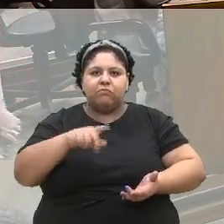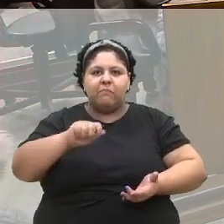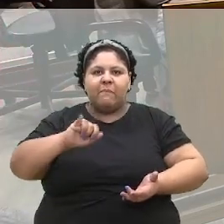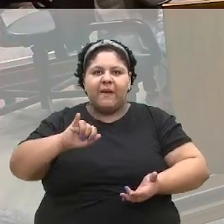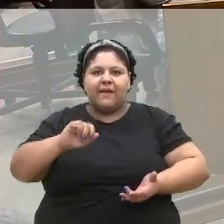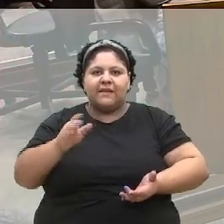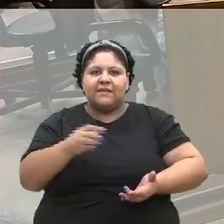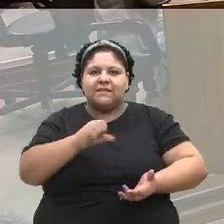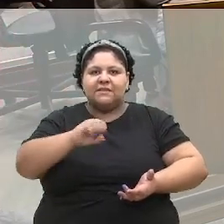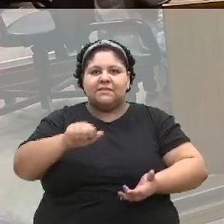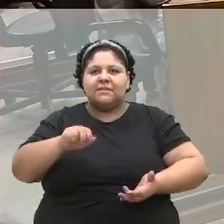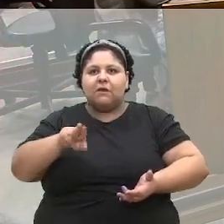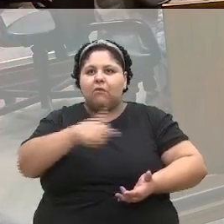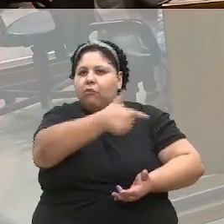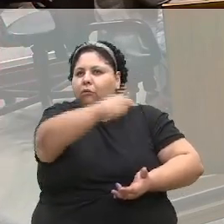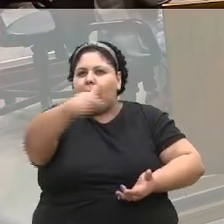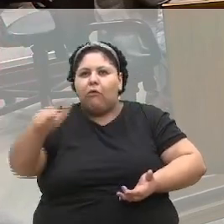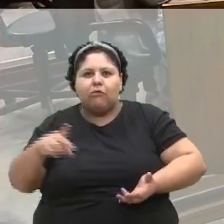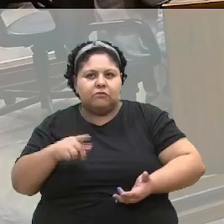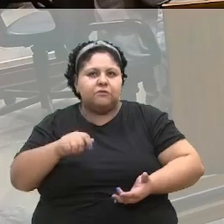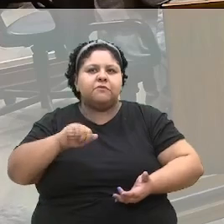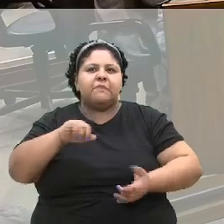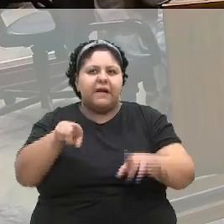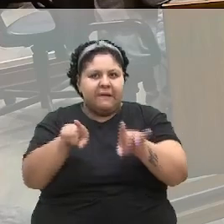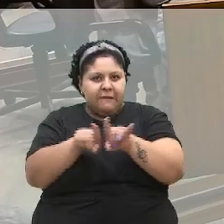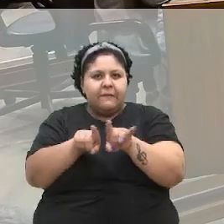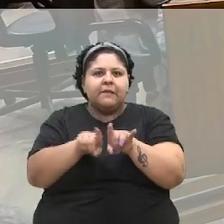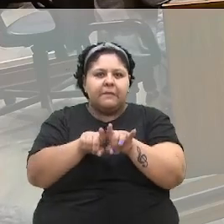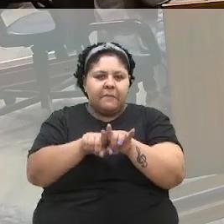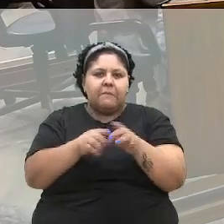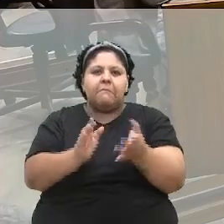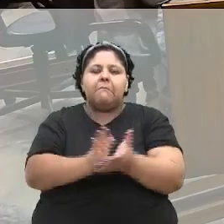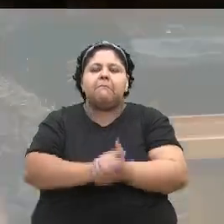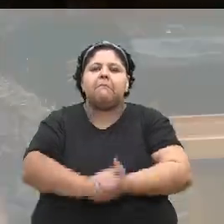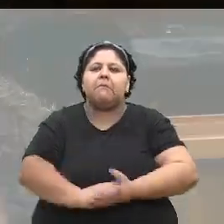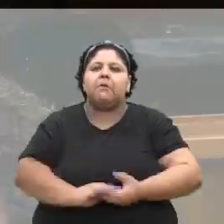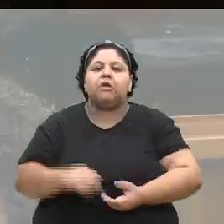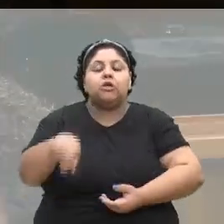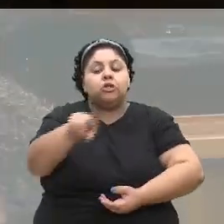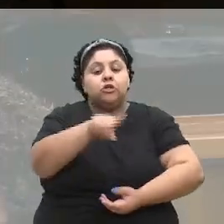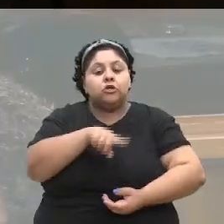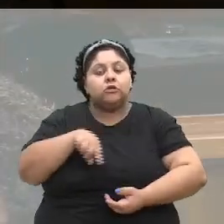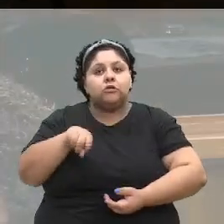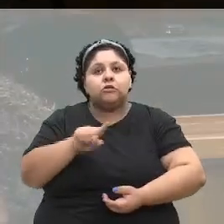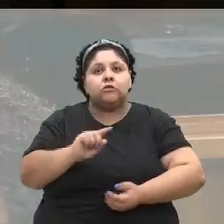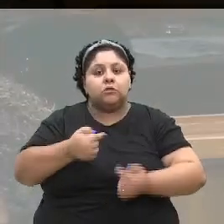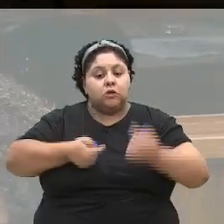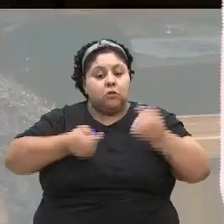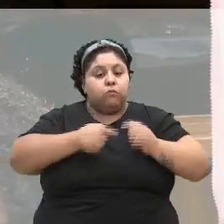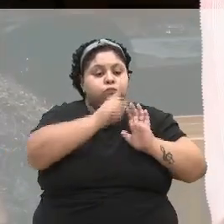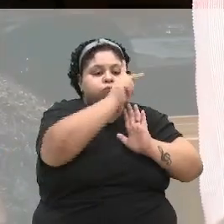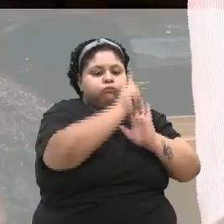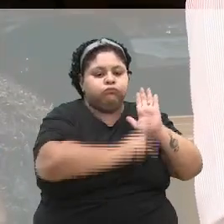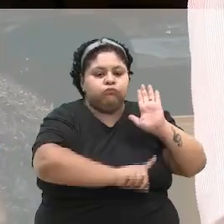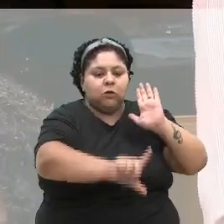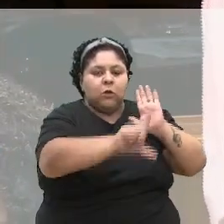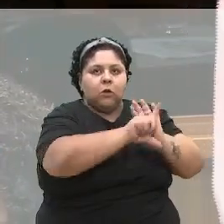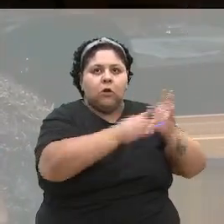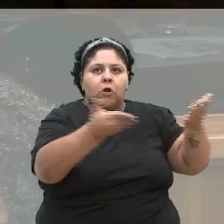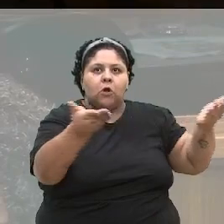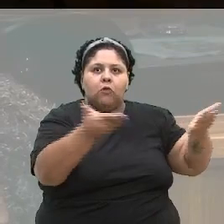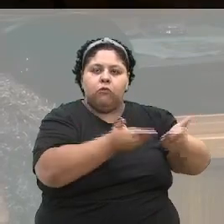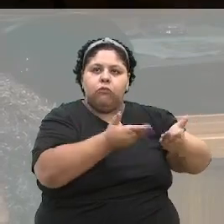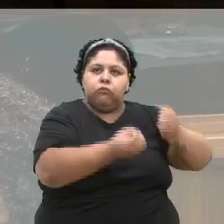outros pais, babalorixás. Em razão de nós discutirmos um projeto de lei hoje que trata